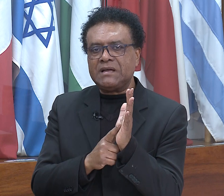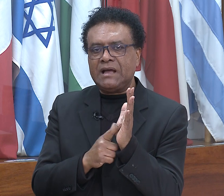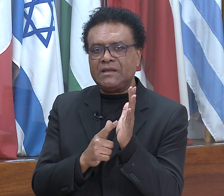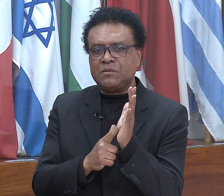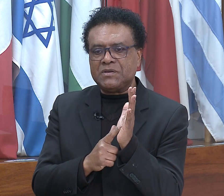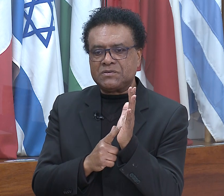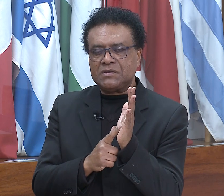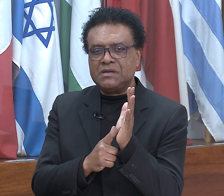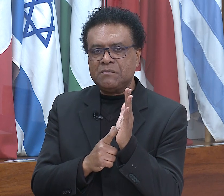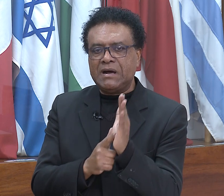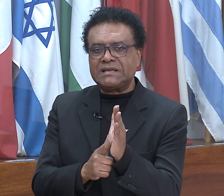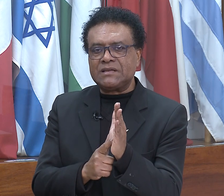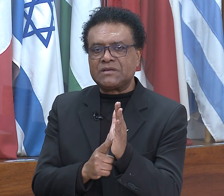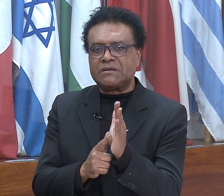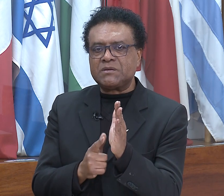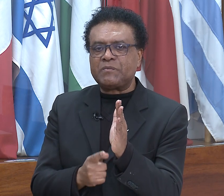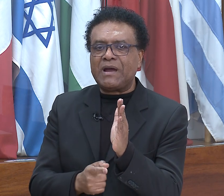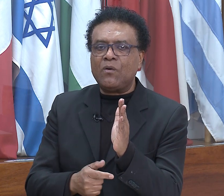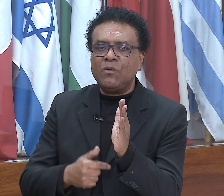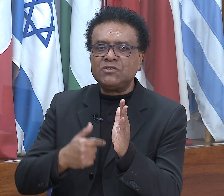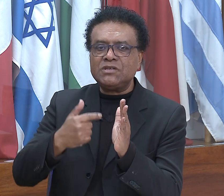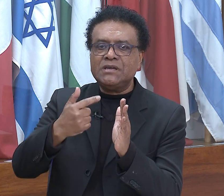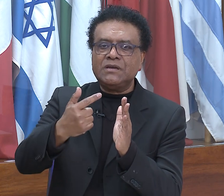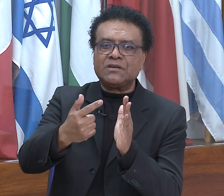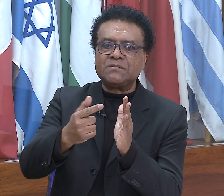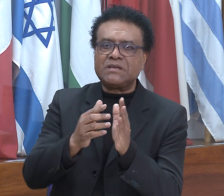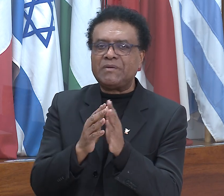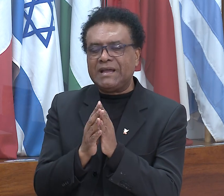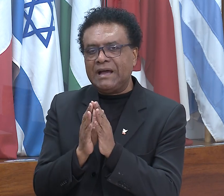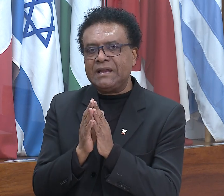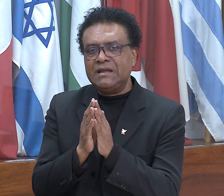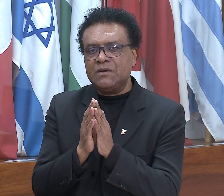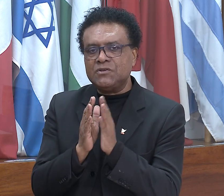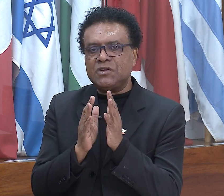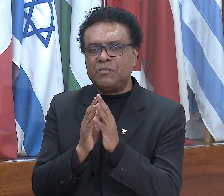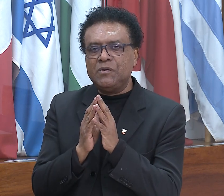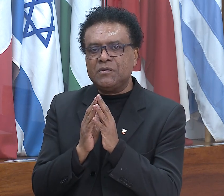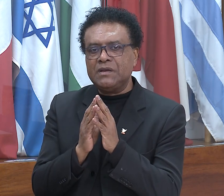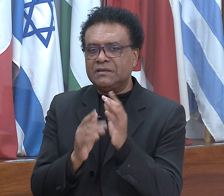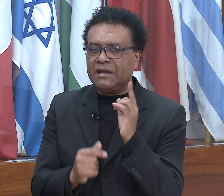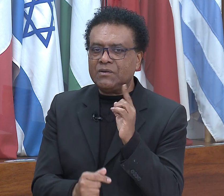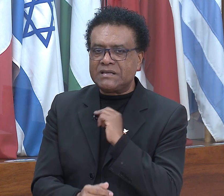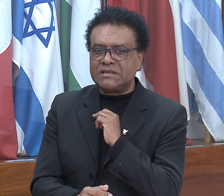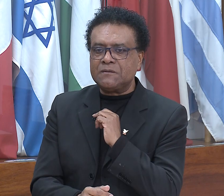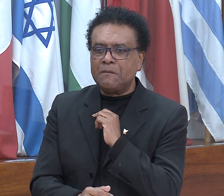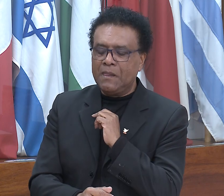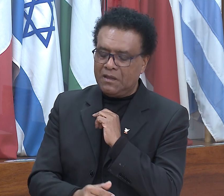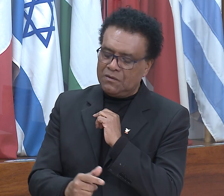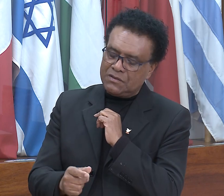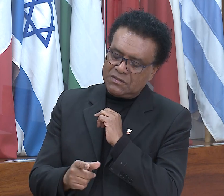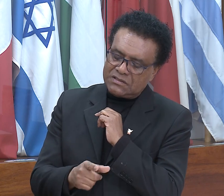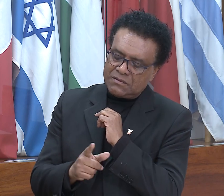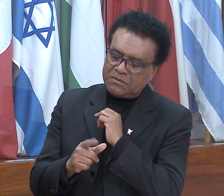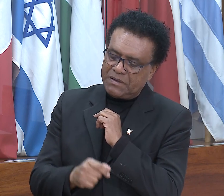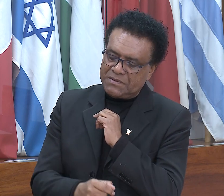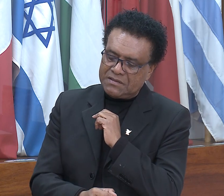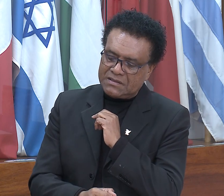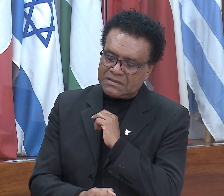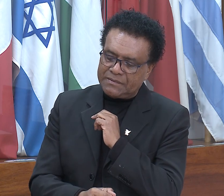receba Além do Peso basta nós sabemos para onde nós vamos aplicar o dinheiro público na educação